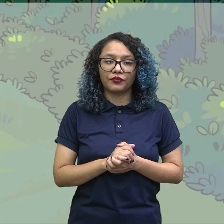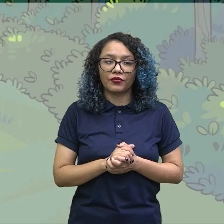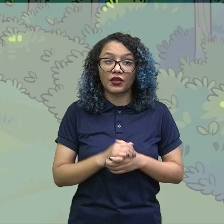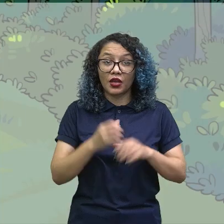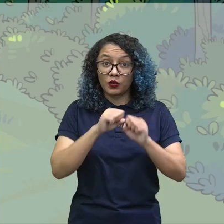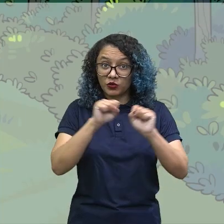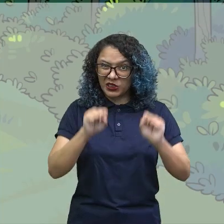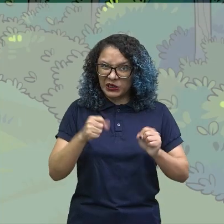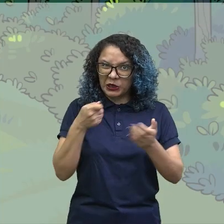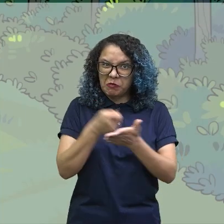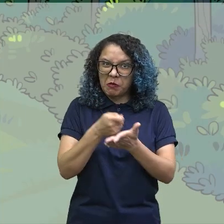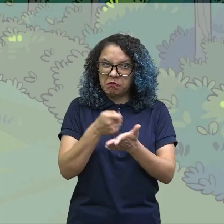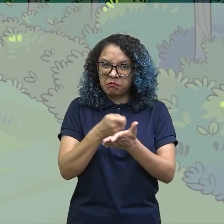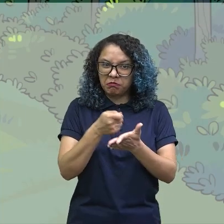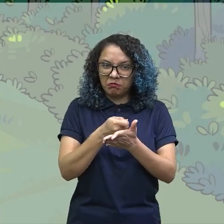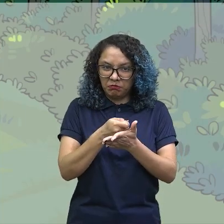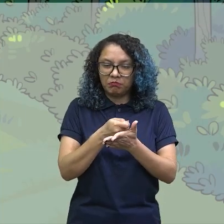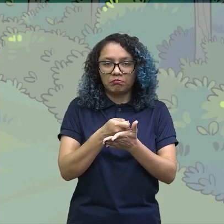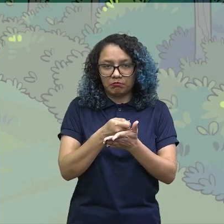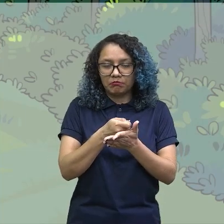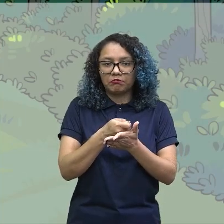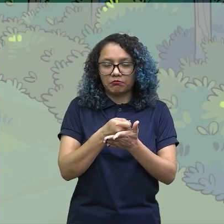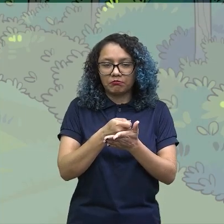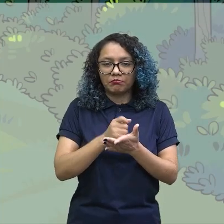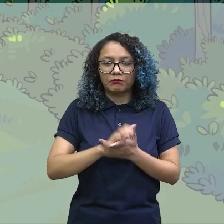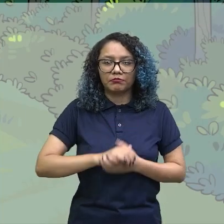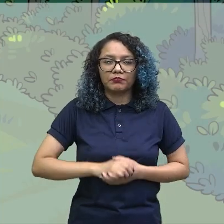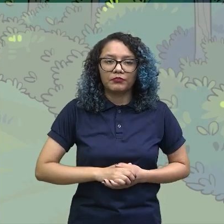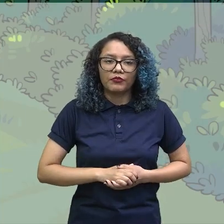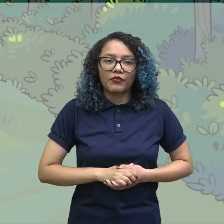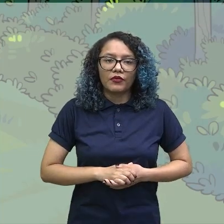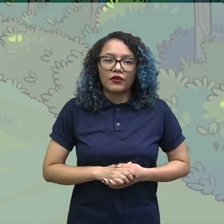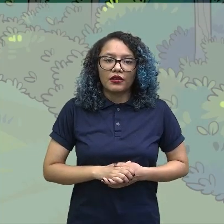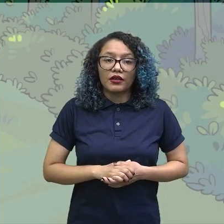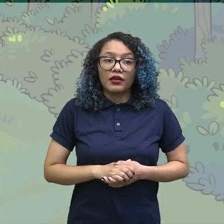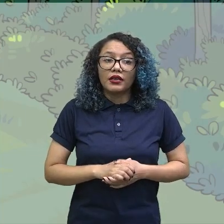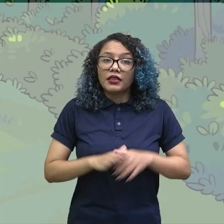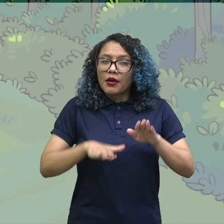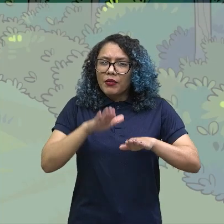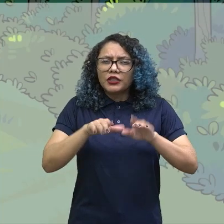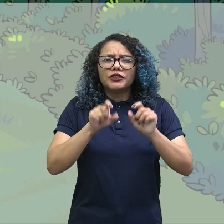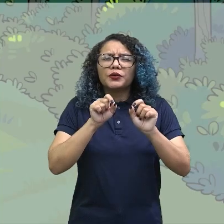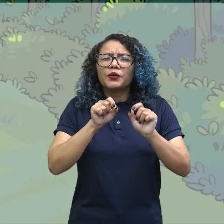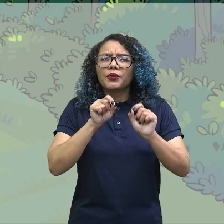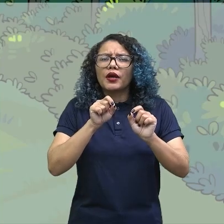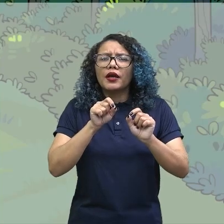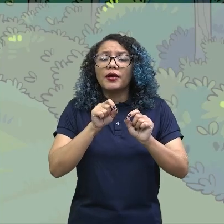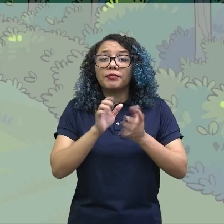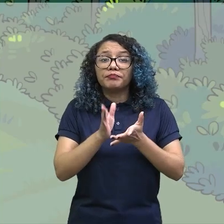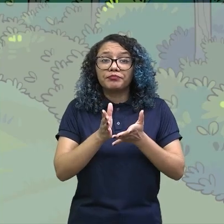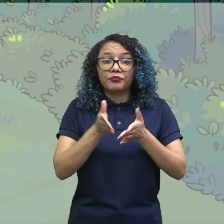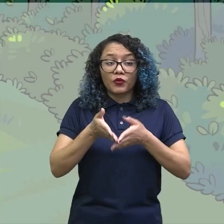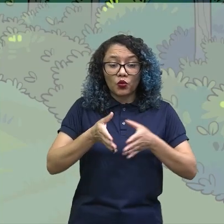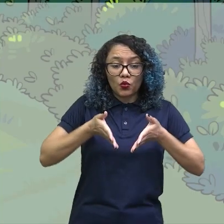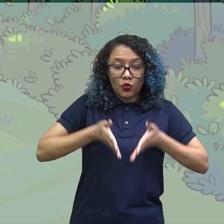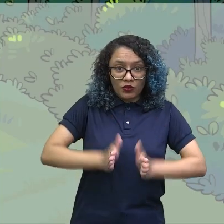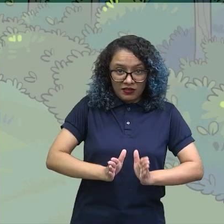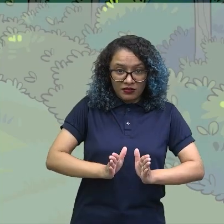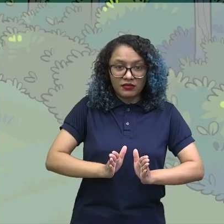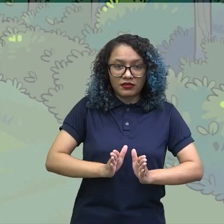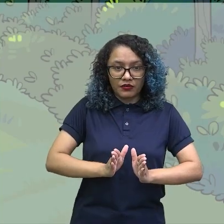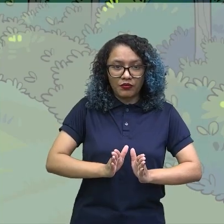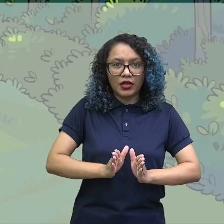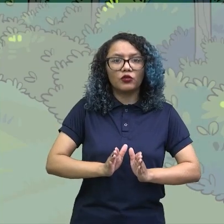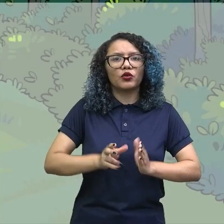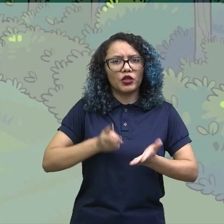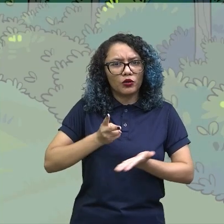posição de indivíduos que é determinado pelo nascimento e permanece fixa ao longo